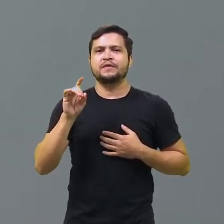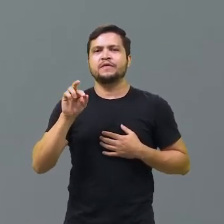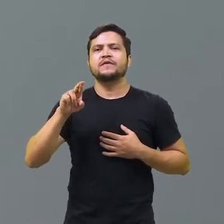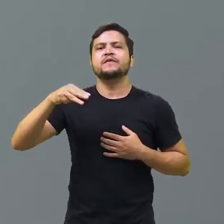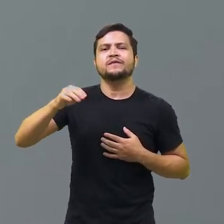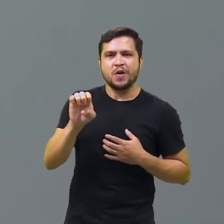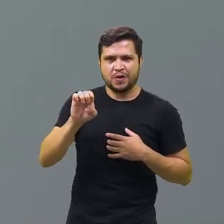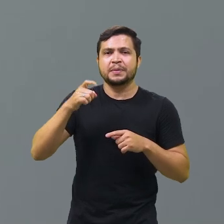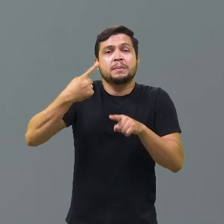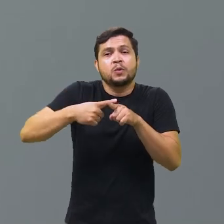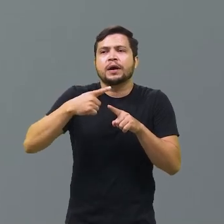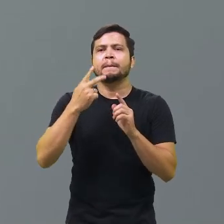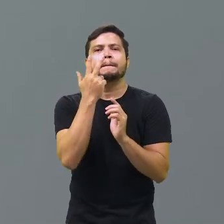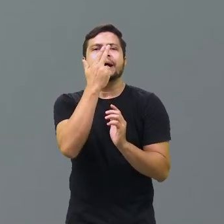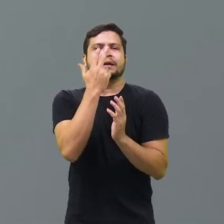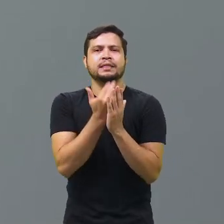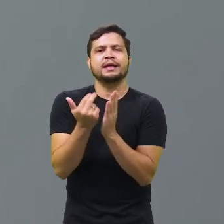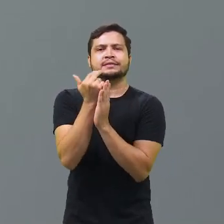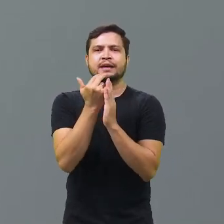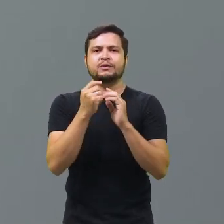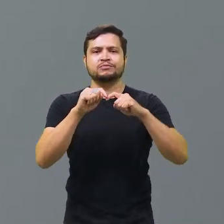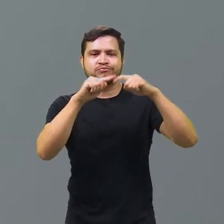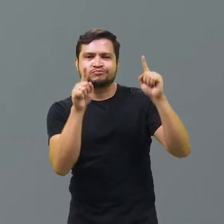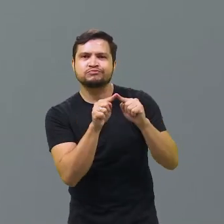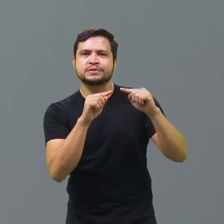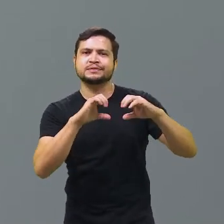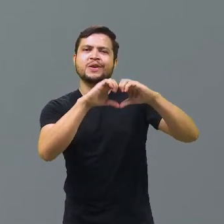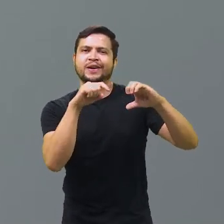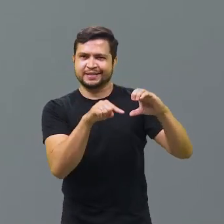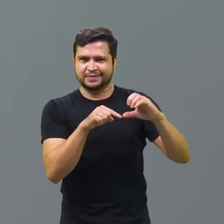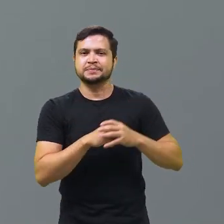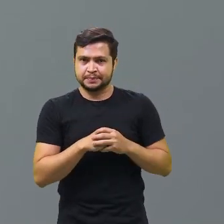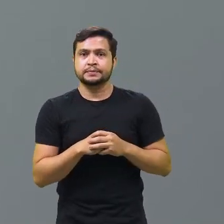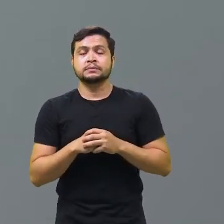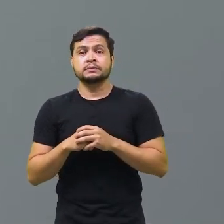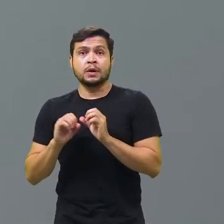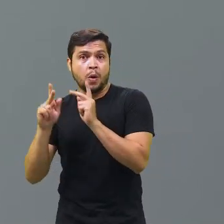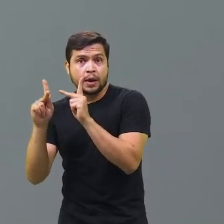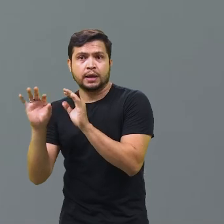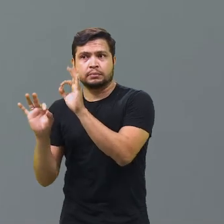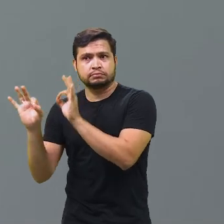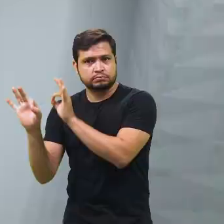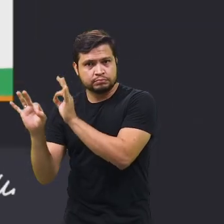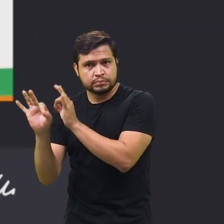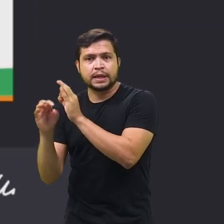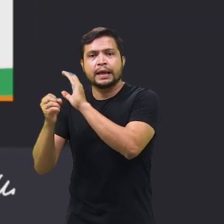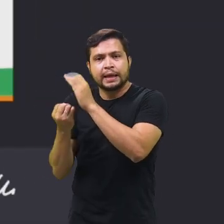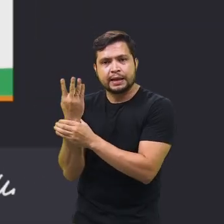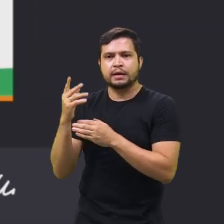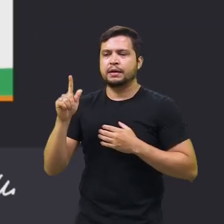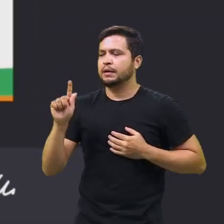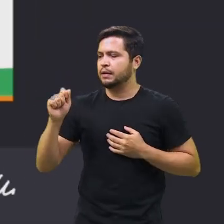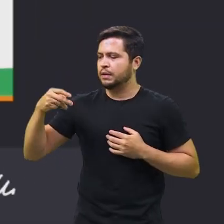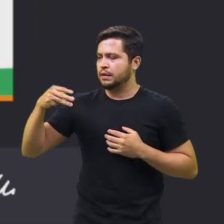Aquele desenho de coração, né? E aí esse gametófito ele dura pouquíssimo tempo, produz os gametas